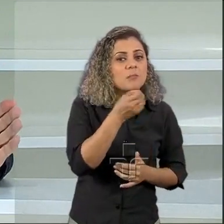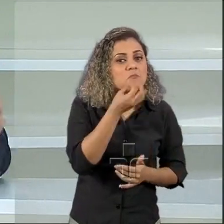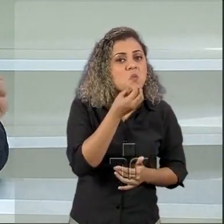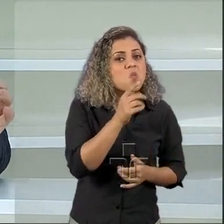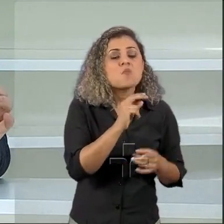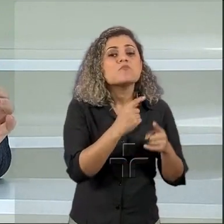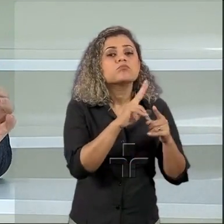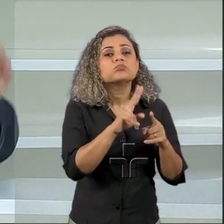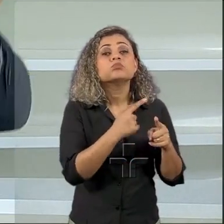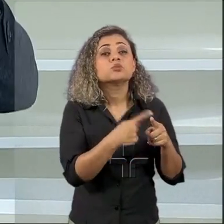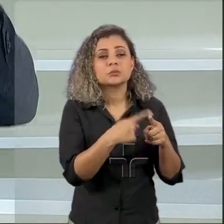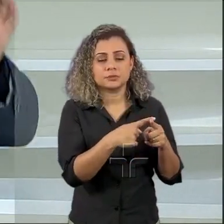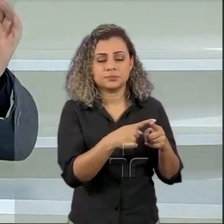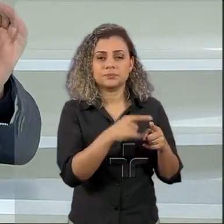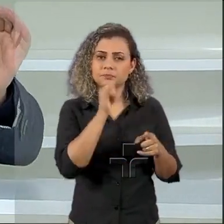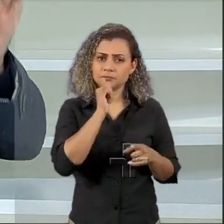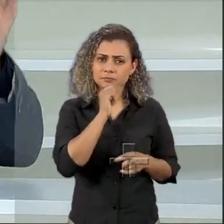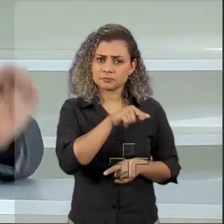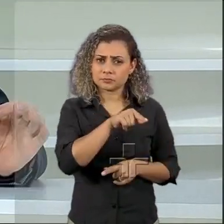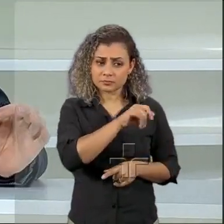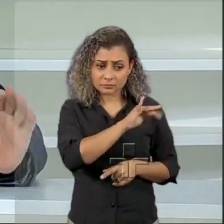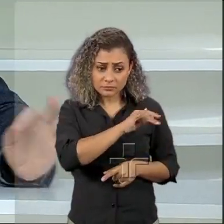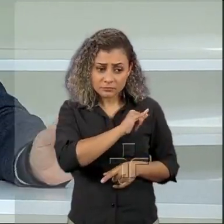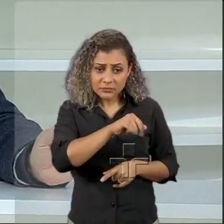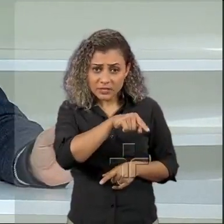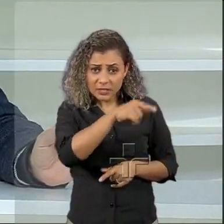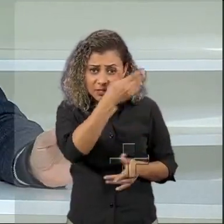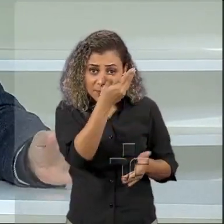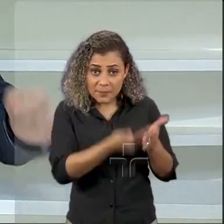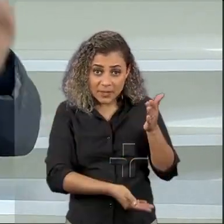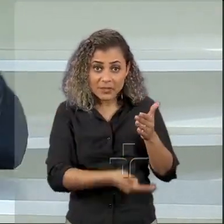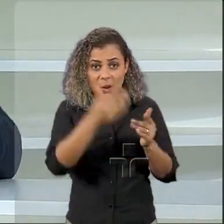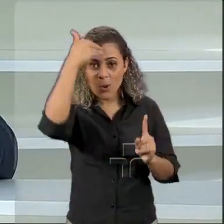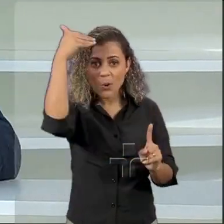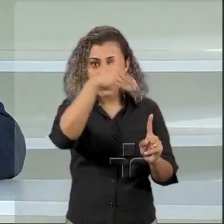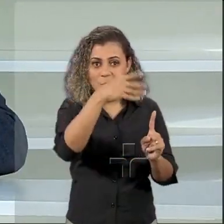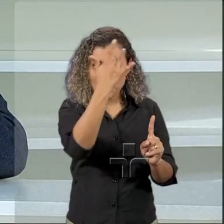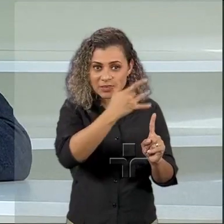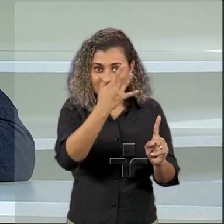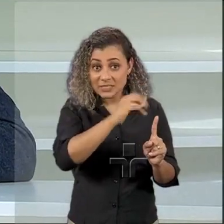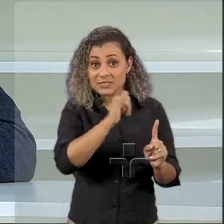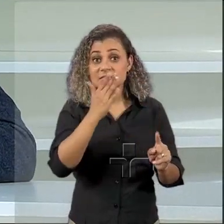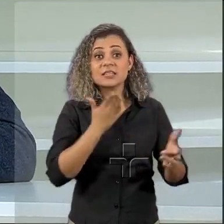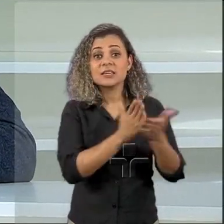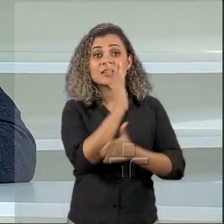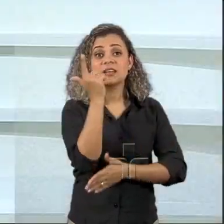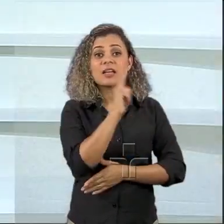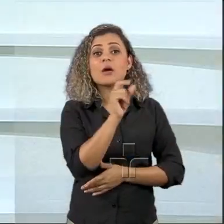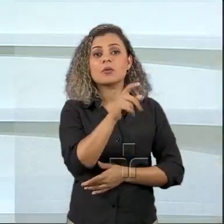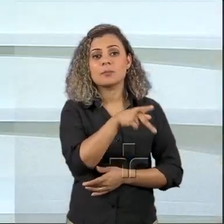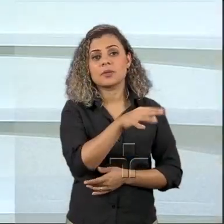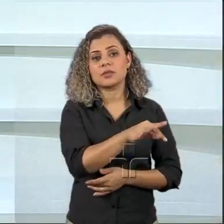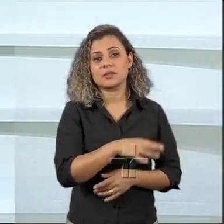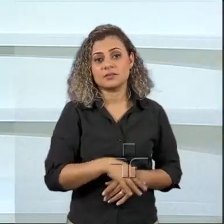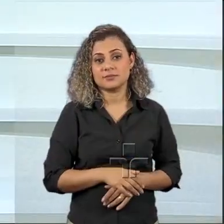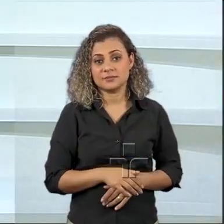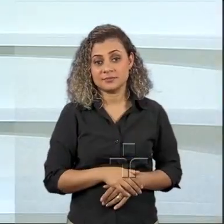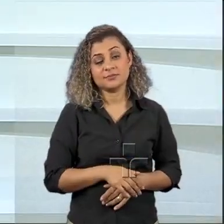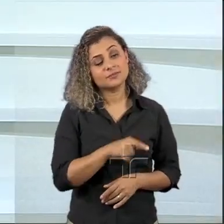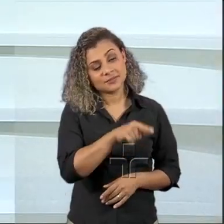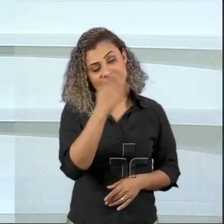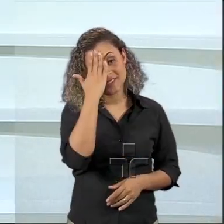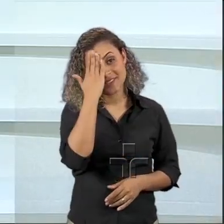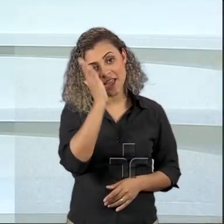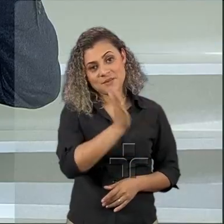seguinte, se ele perder, a culpa é dele. Se ele ganhar, quem ganhou foi o PT. E ele sabe disso.